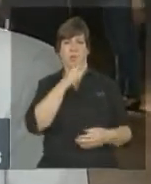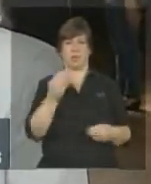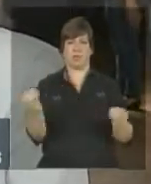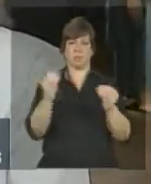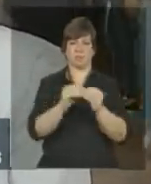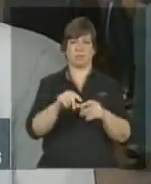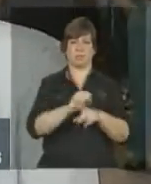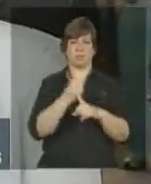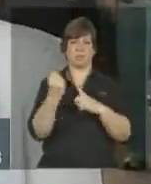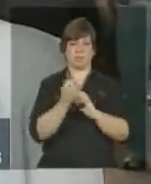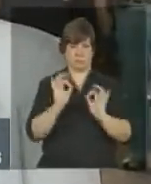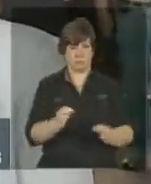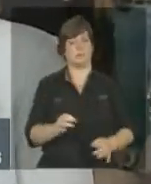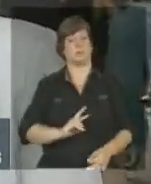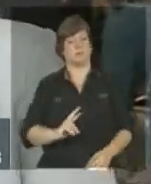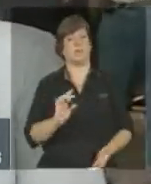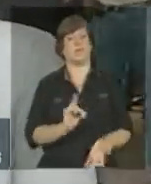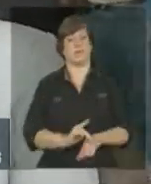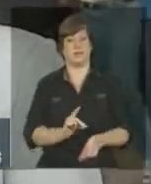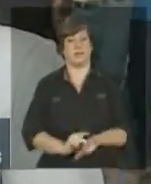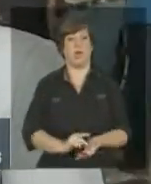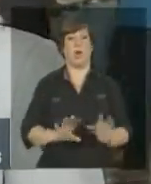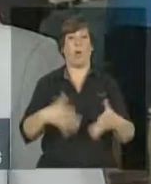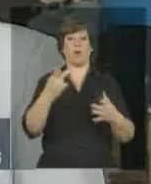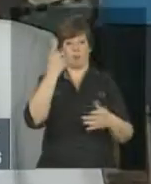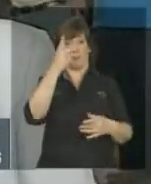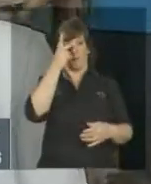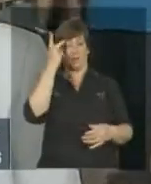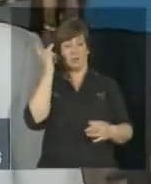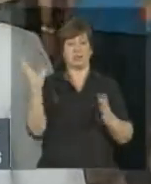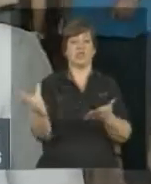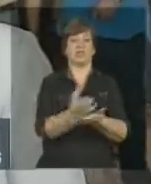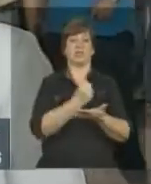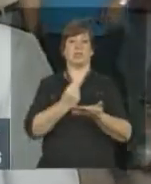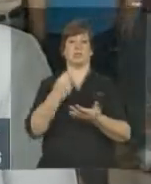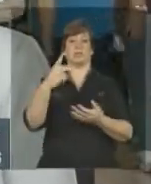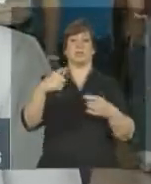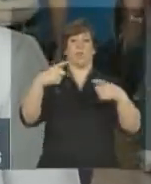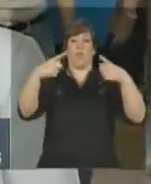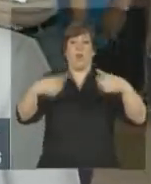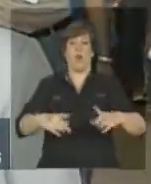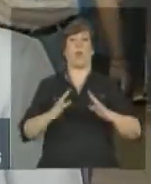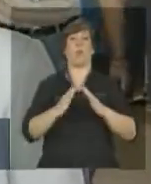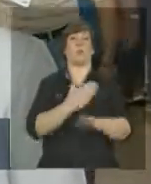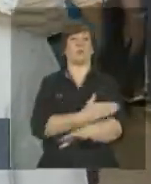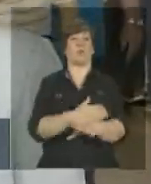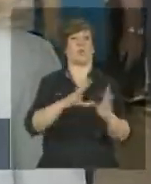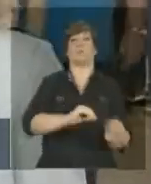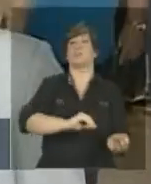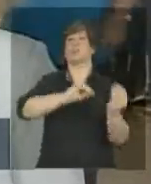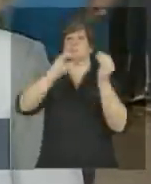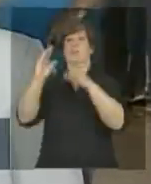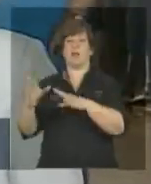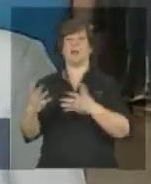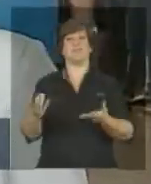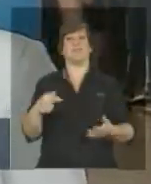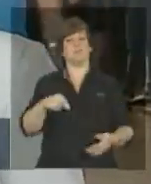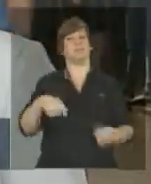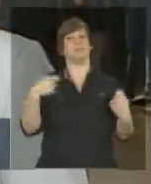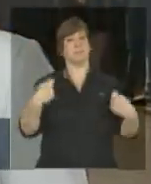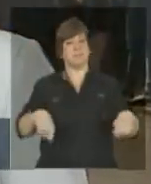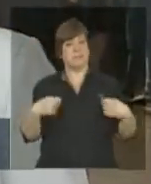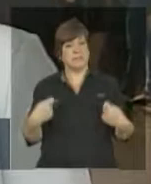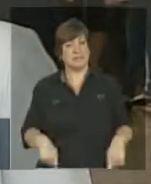social dessas pessoas. É verdade, porque quando uma pessoa é retirada do seu convívio, da sua comunidade, é fundamental que ela tenha